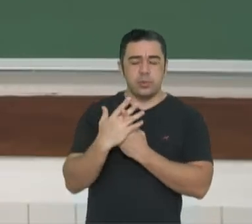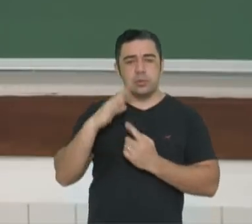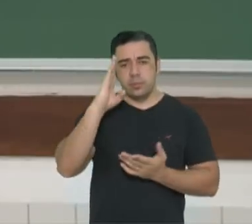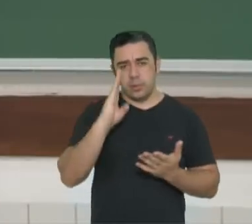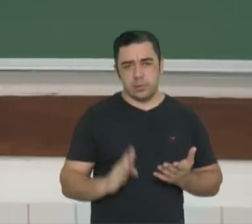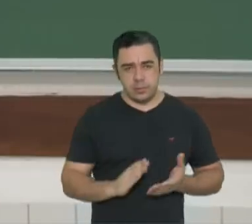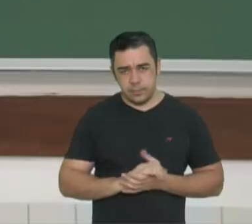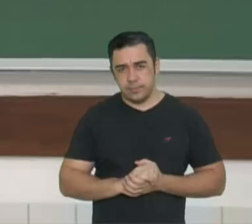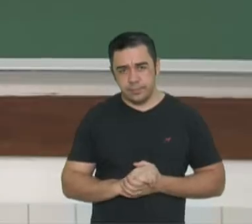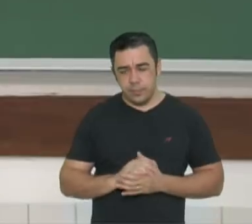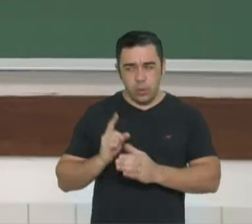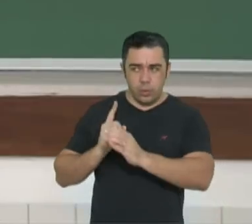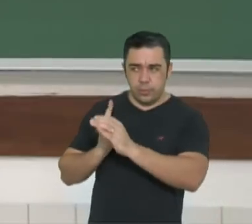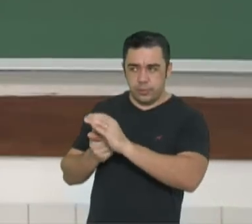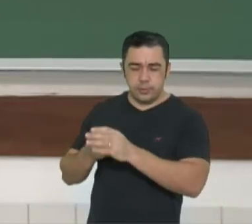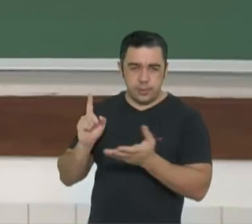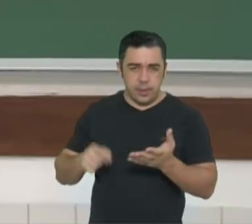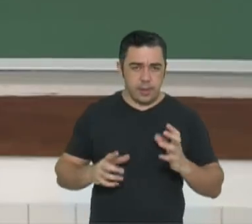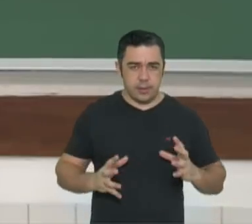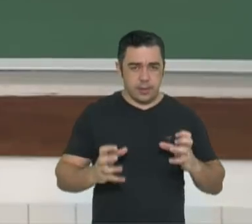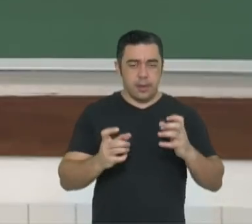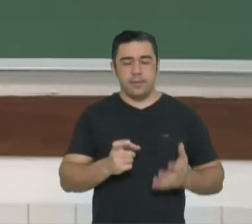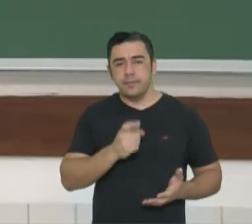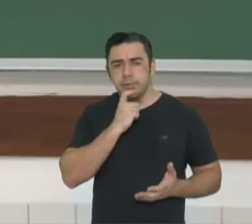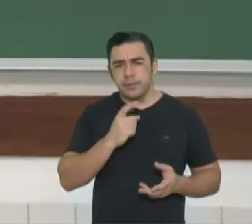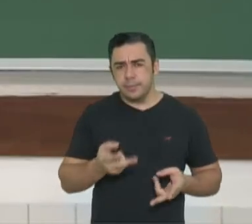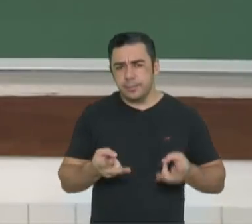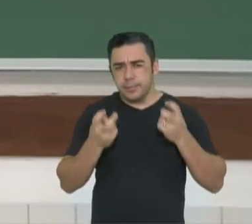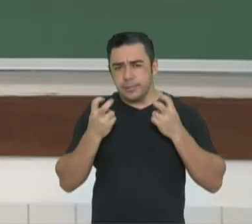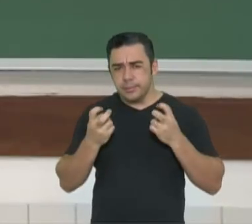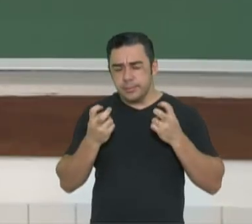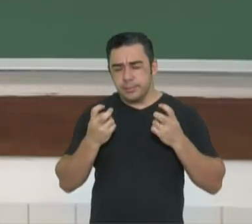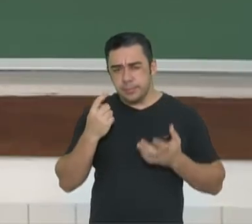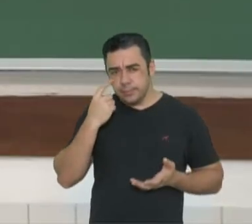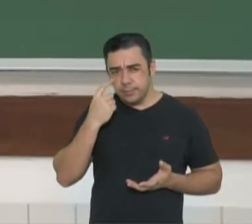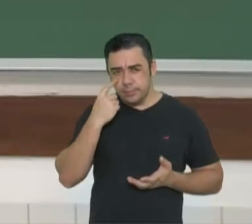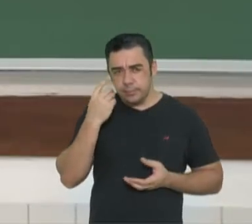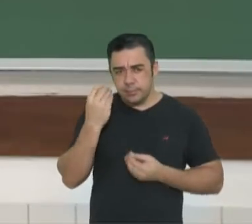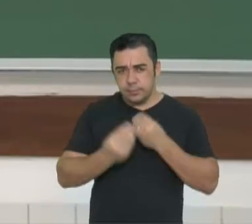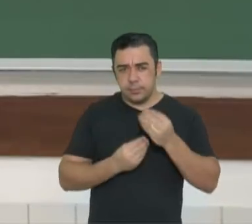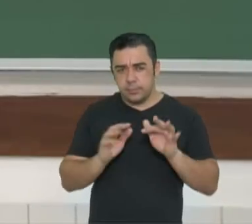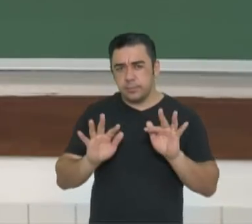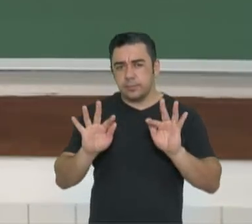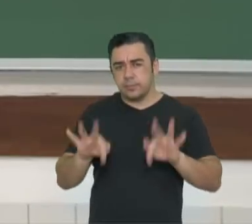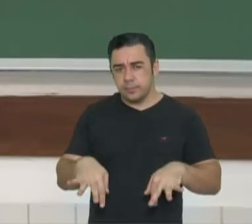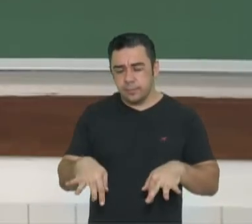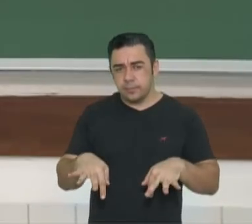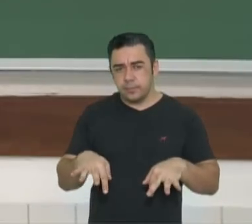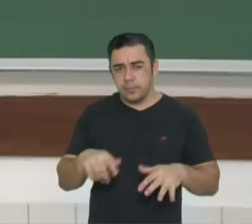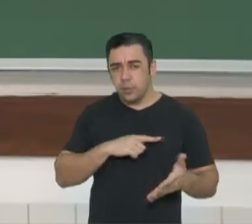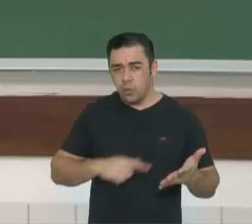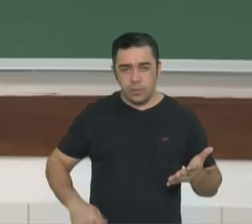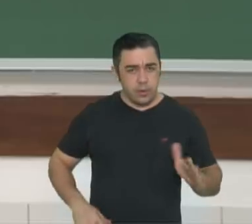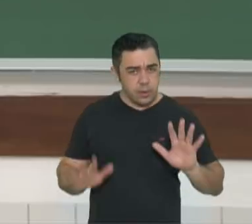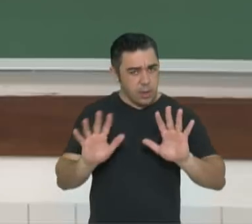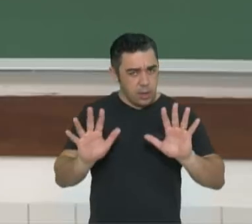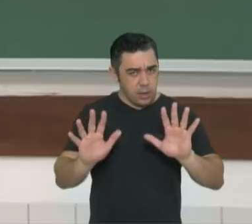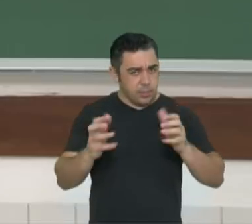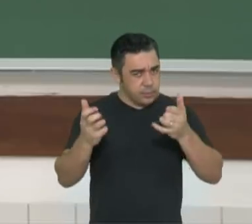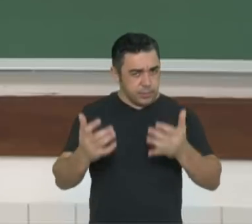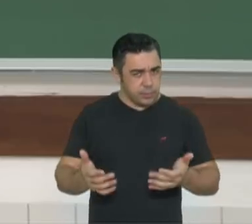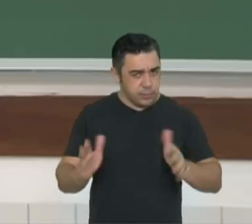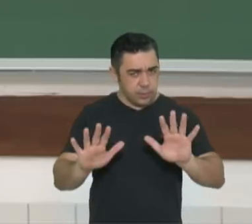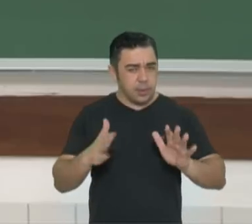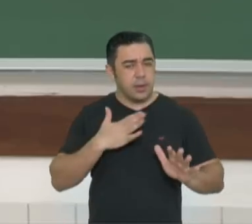Brasil, contexto de Guerra Fria. Você reparou que como que acabou o governo Jango? A gente não falou disso.